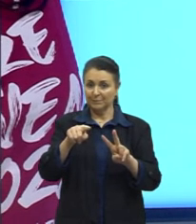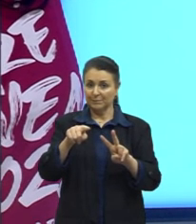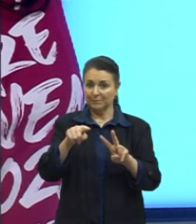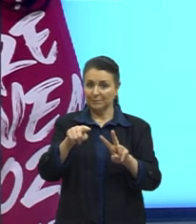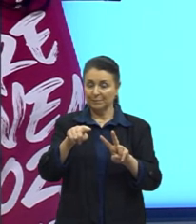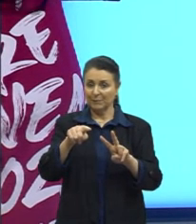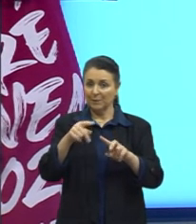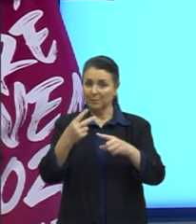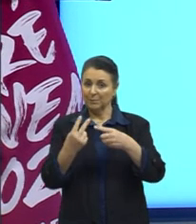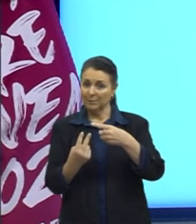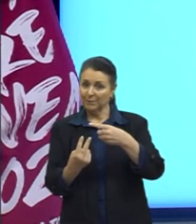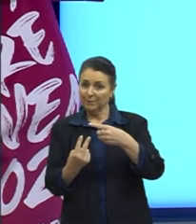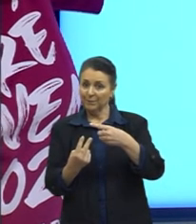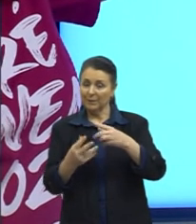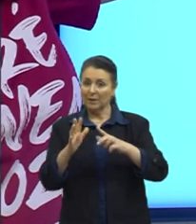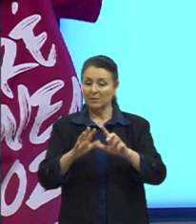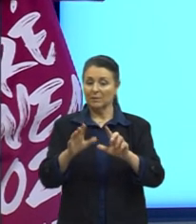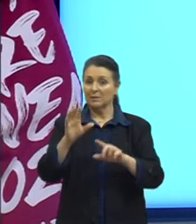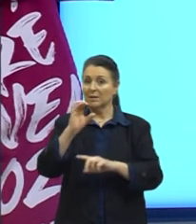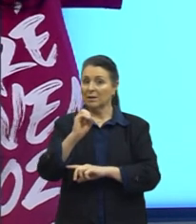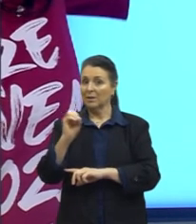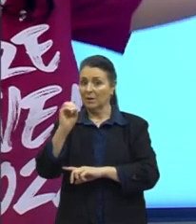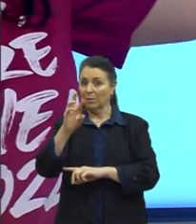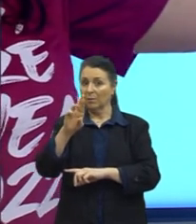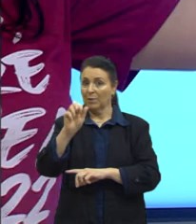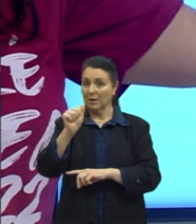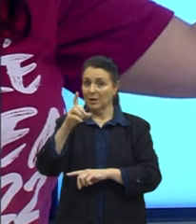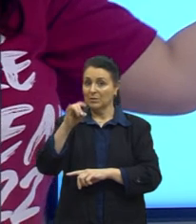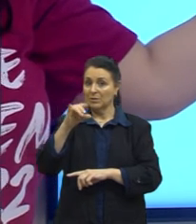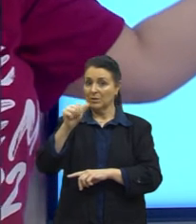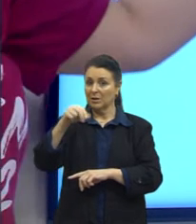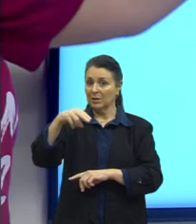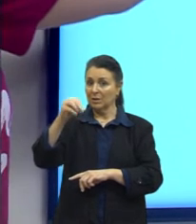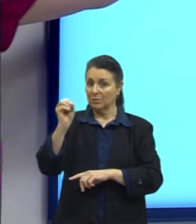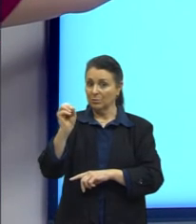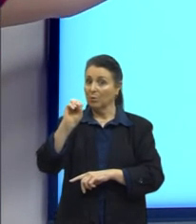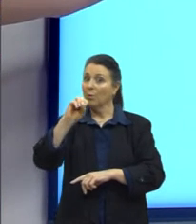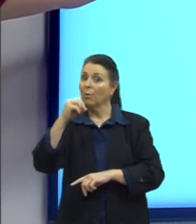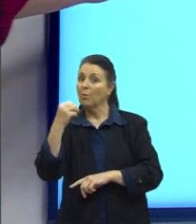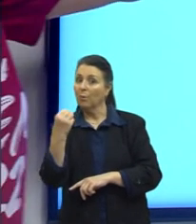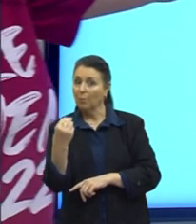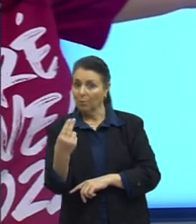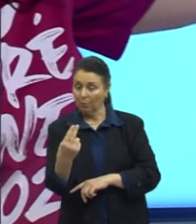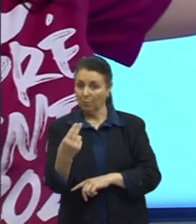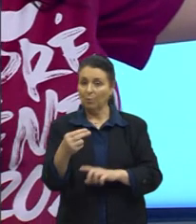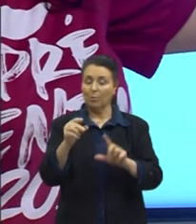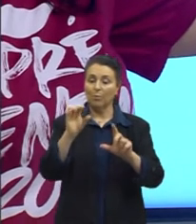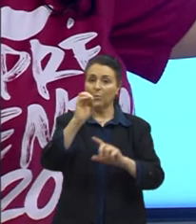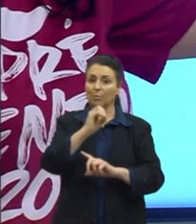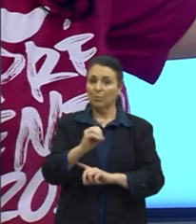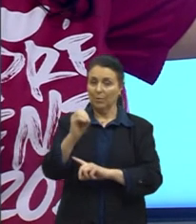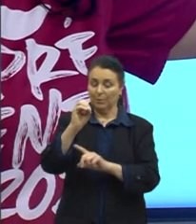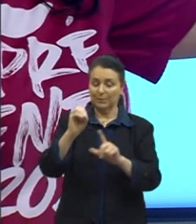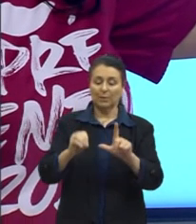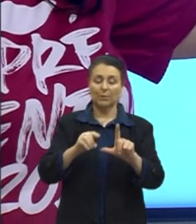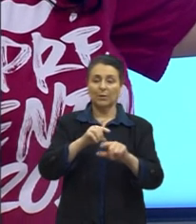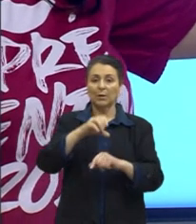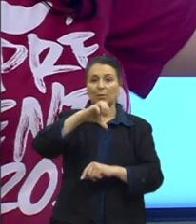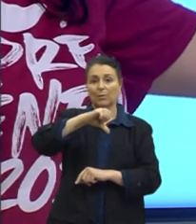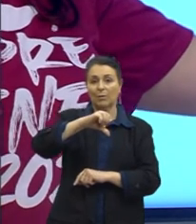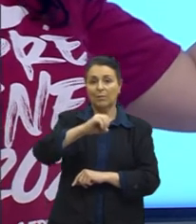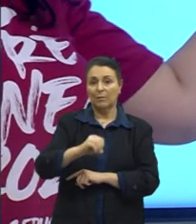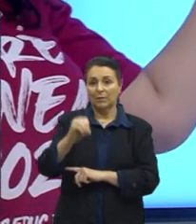fala em graus né em radianos ou em graus depende daí tá então 90 graus